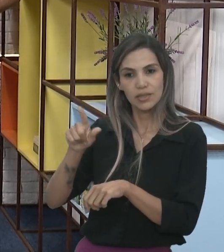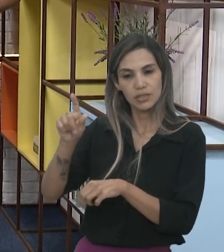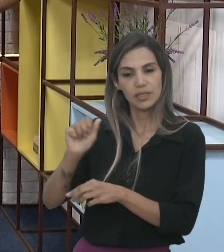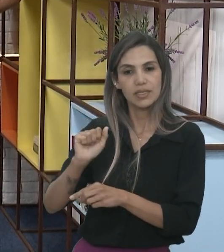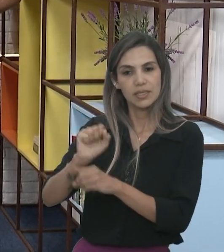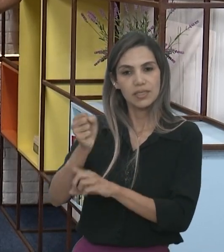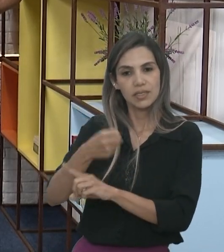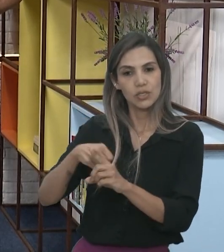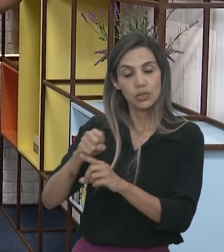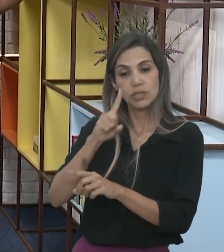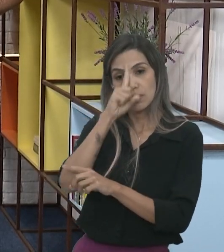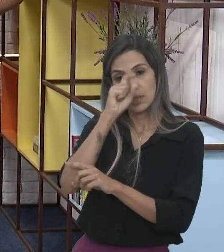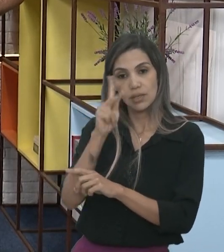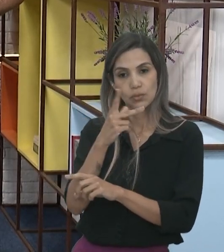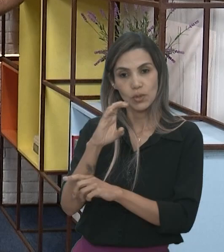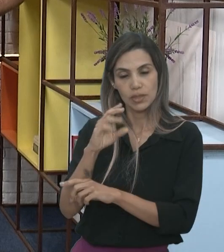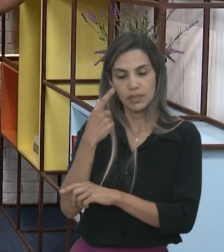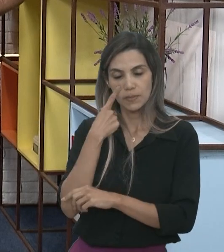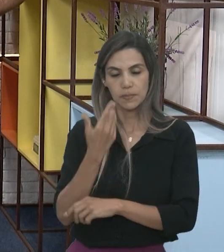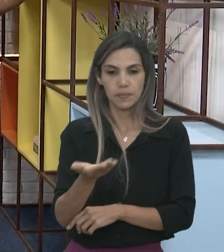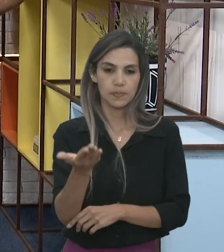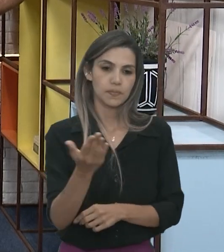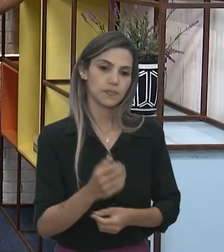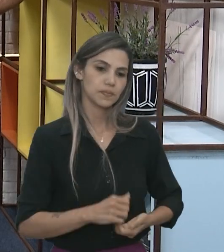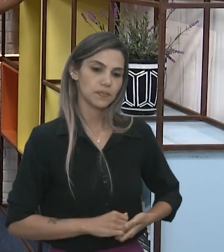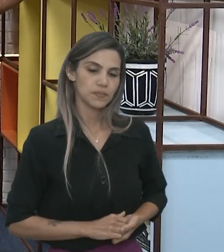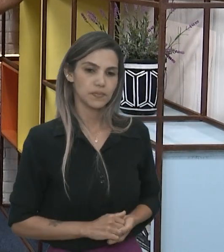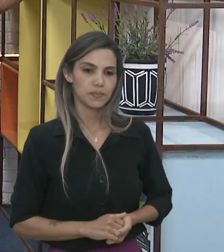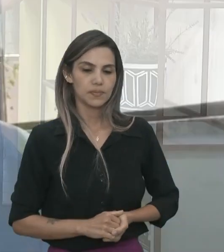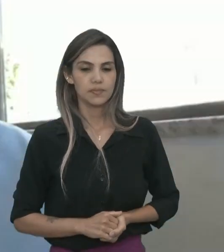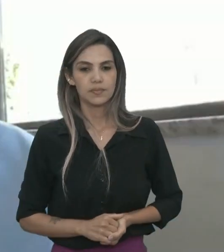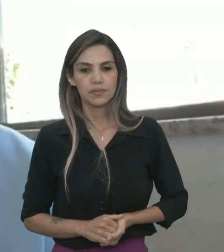Sangue do Hospital das Clínicas da UFG.